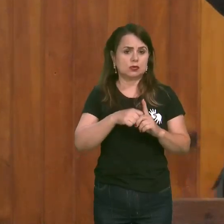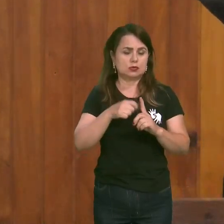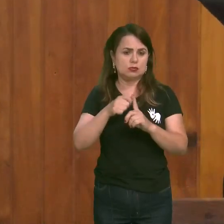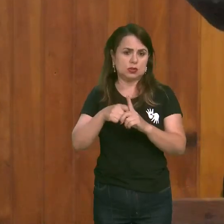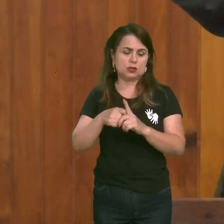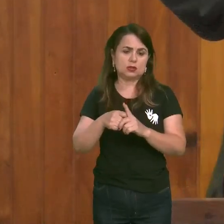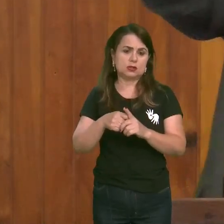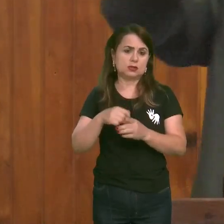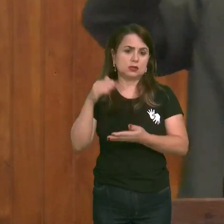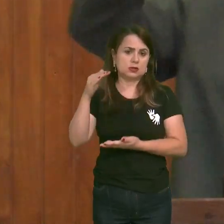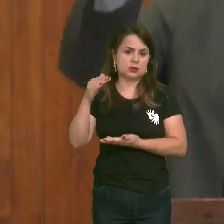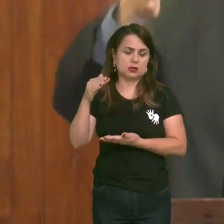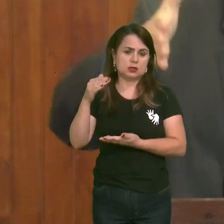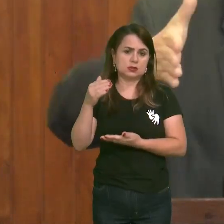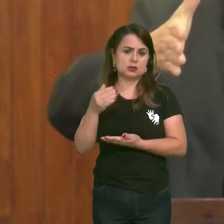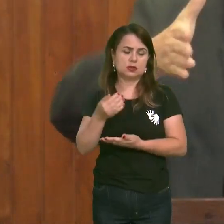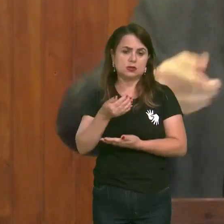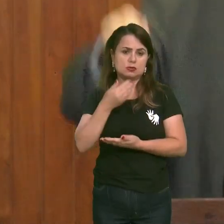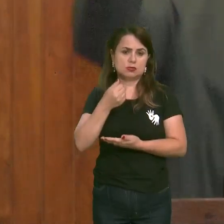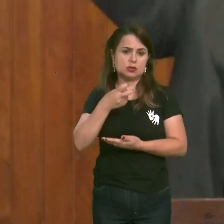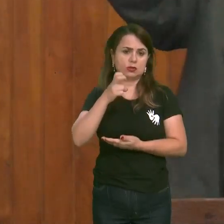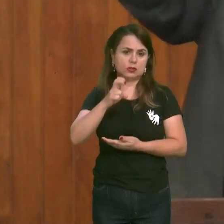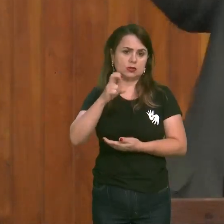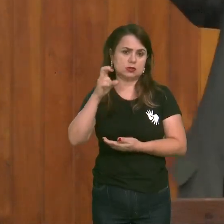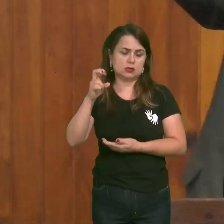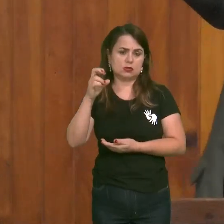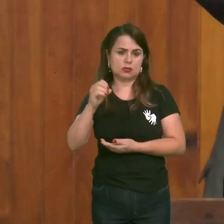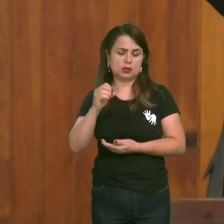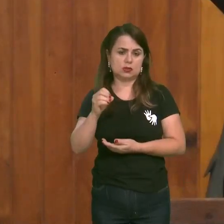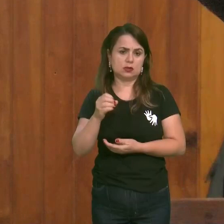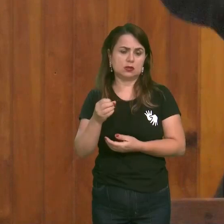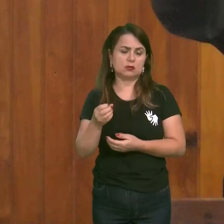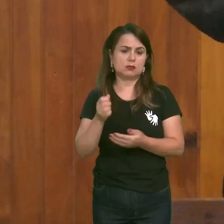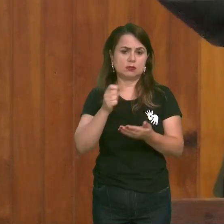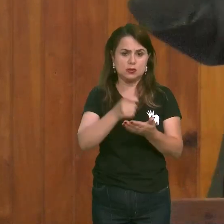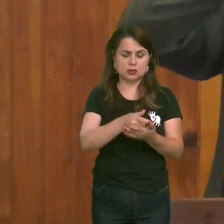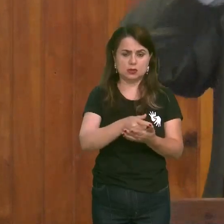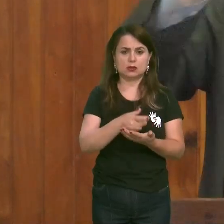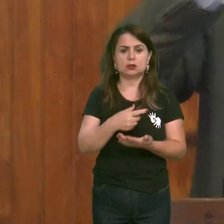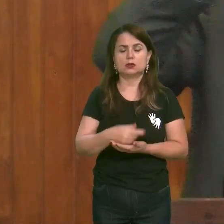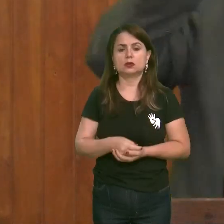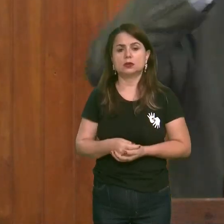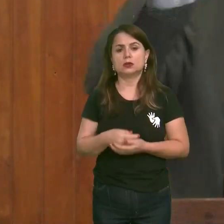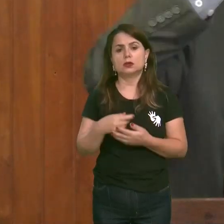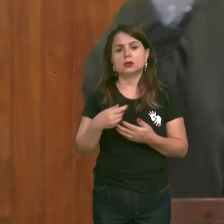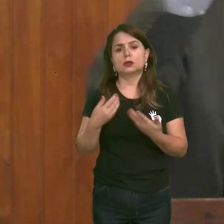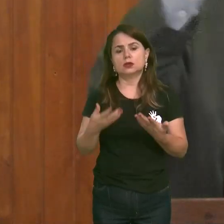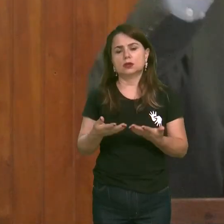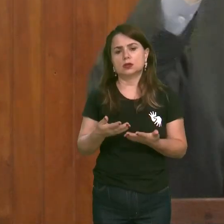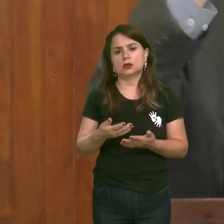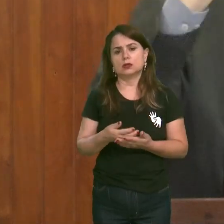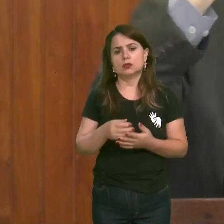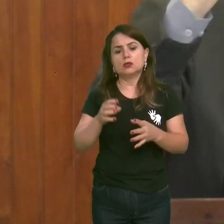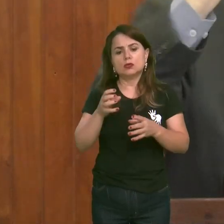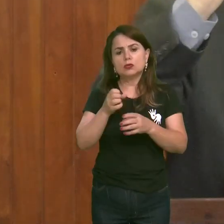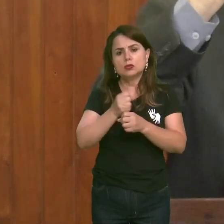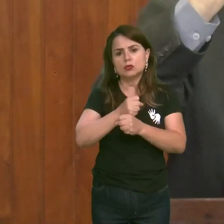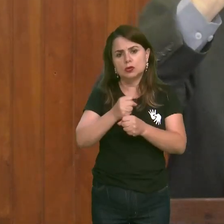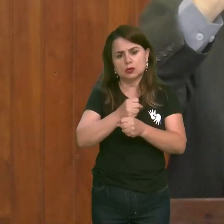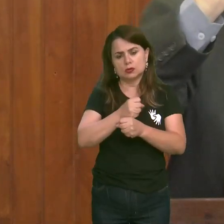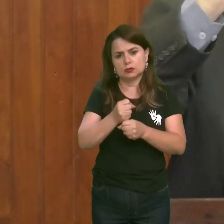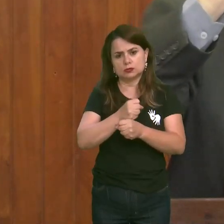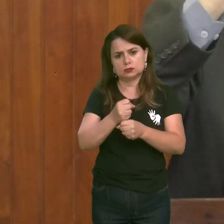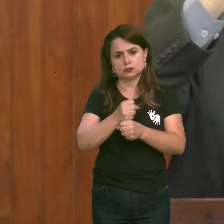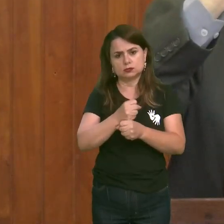ganhar uma cesta básica mensal em produto que é um investimento de 16 milhões por ano para o servidor